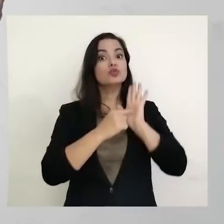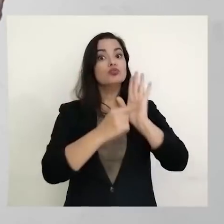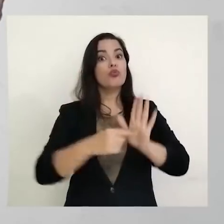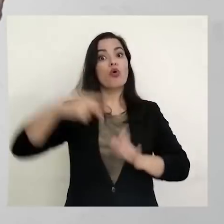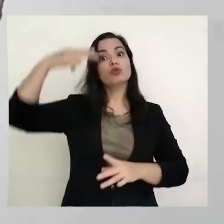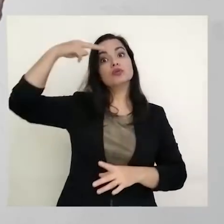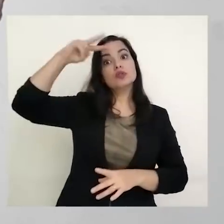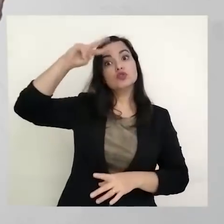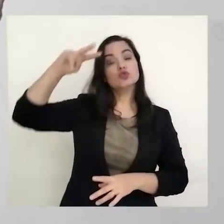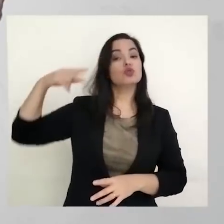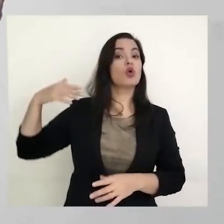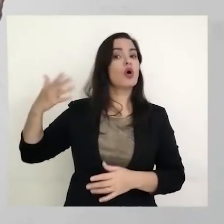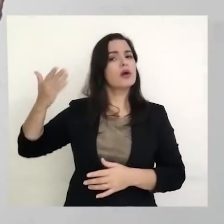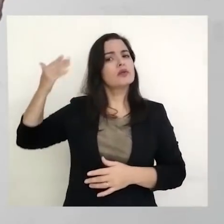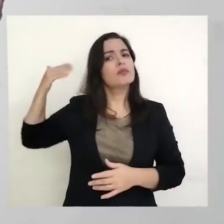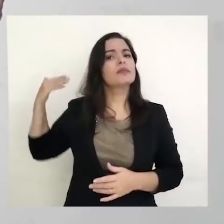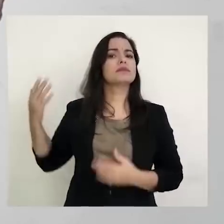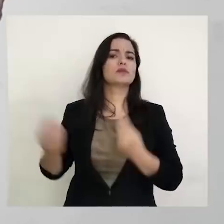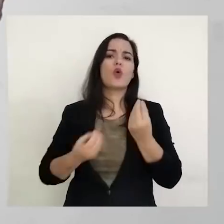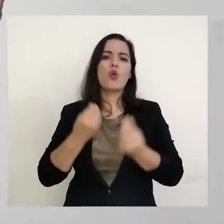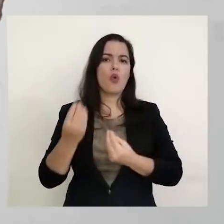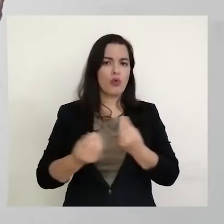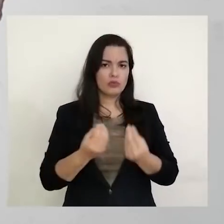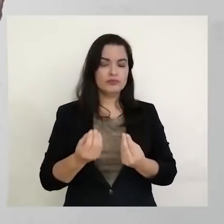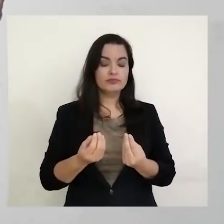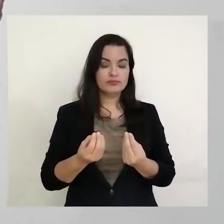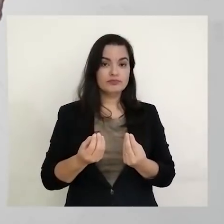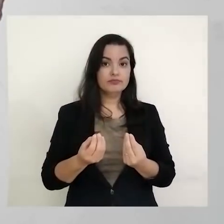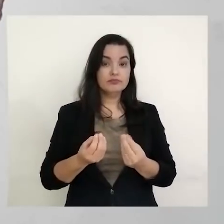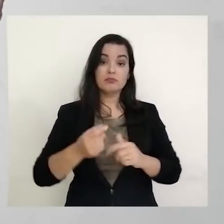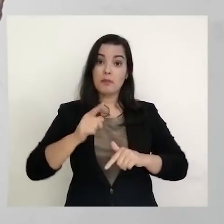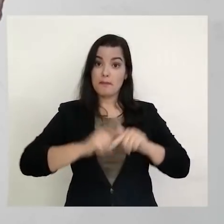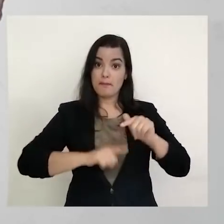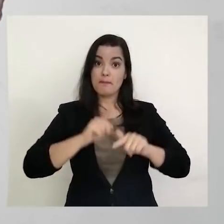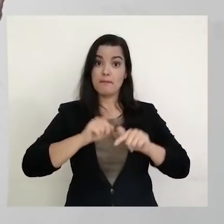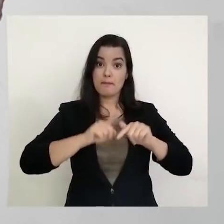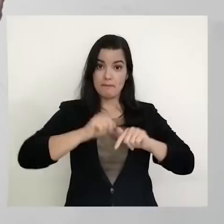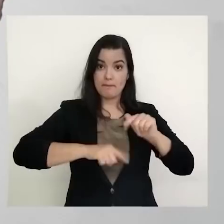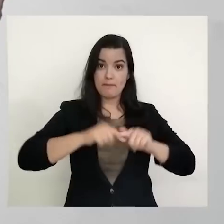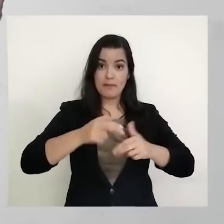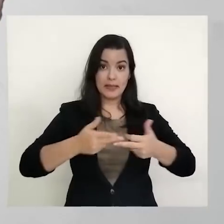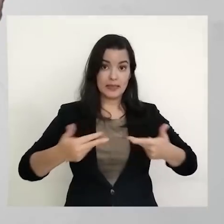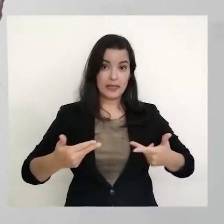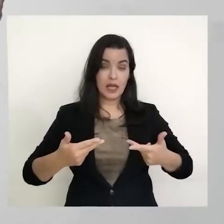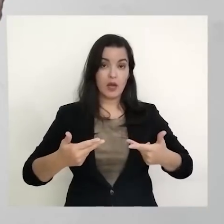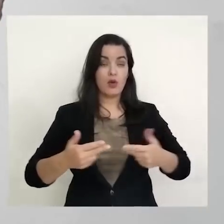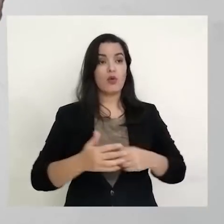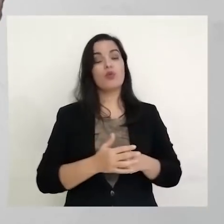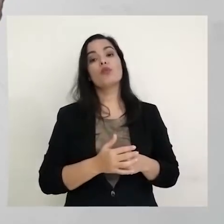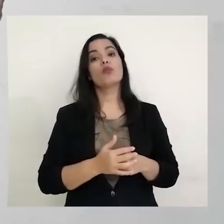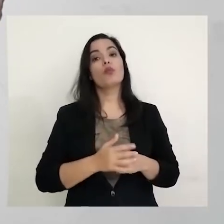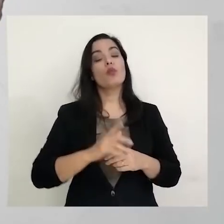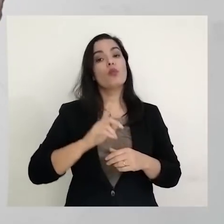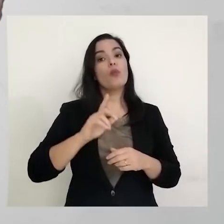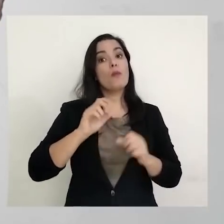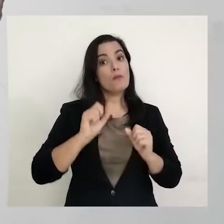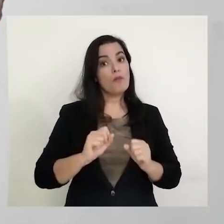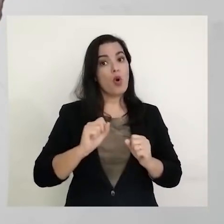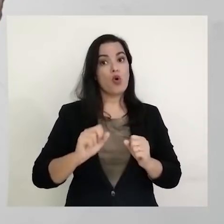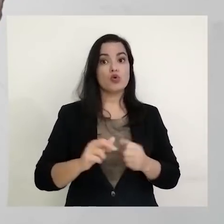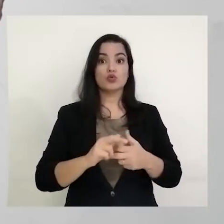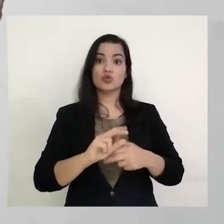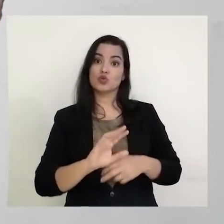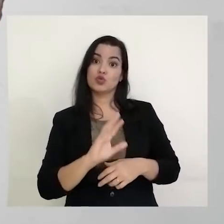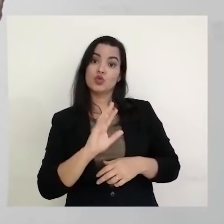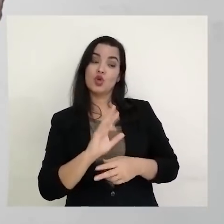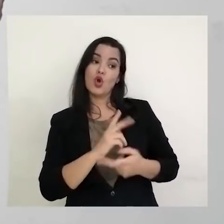a construção dessa história. Então, esses materiais, esses bens, eles podem ser